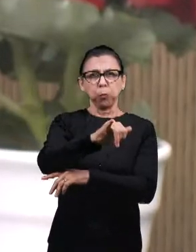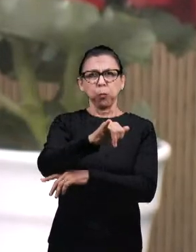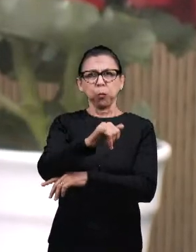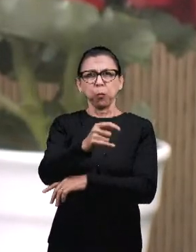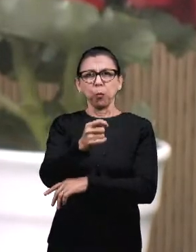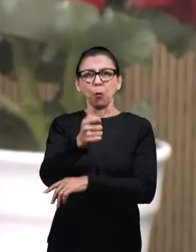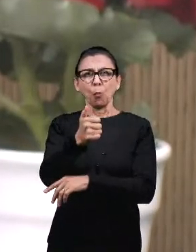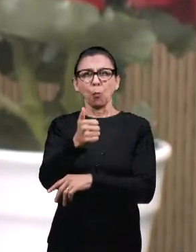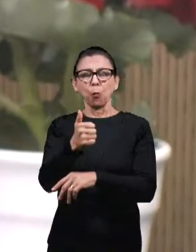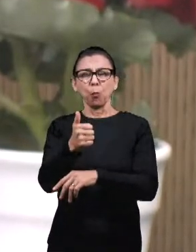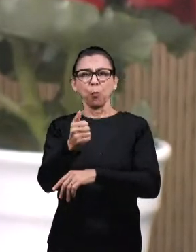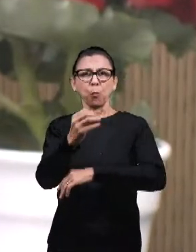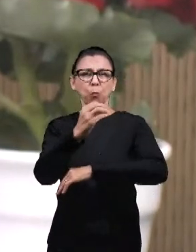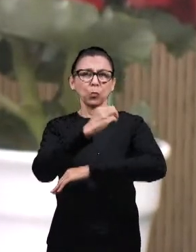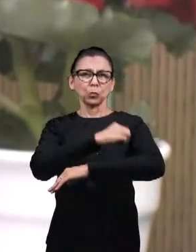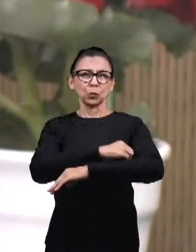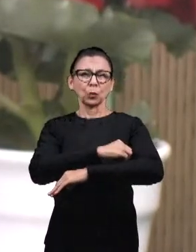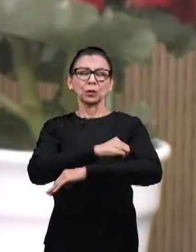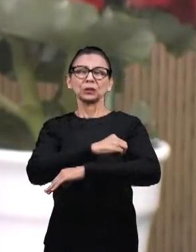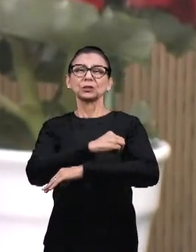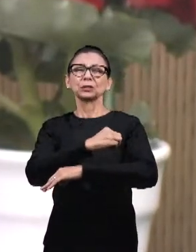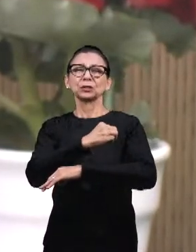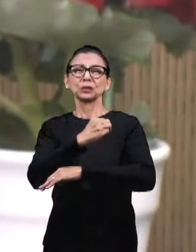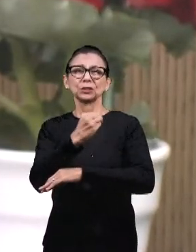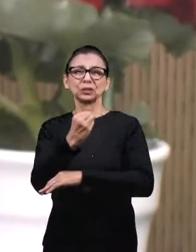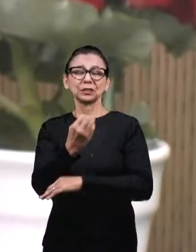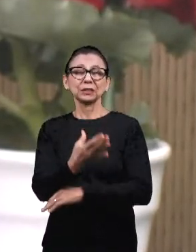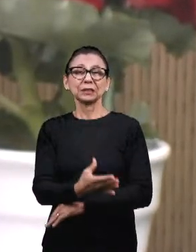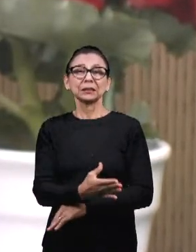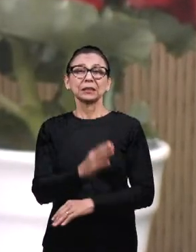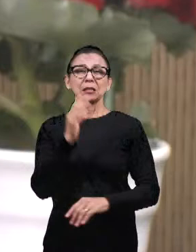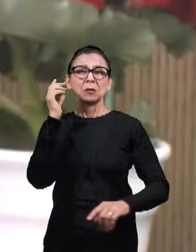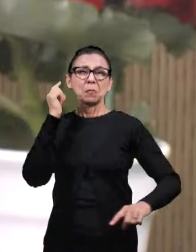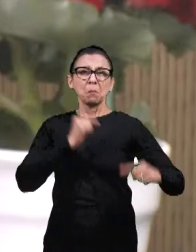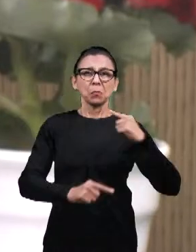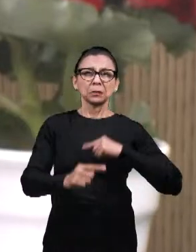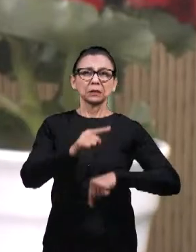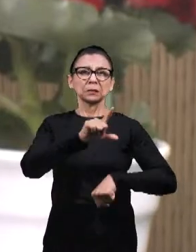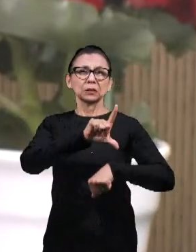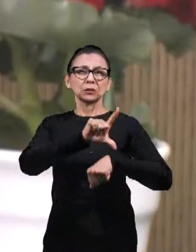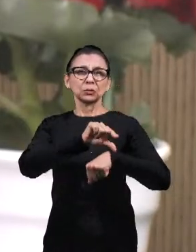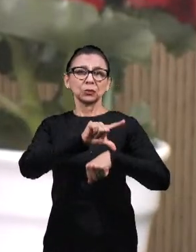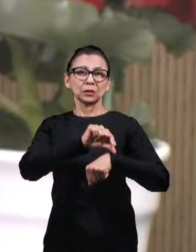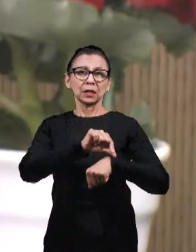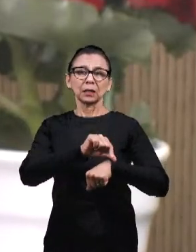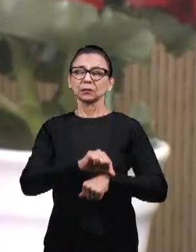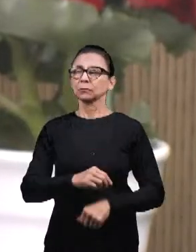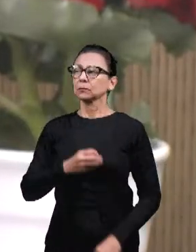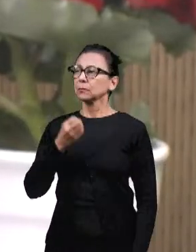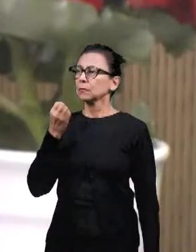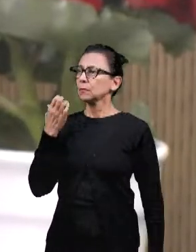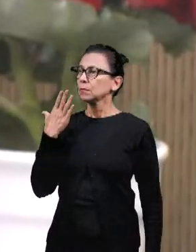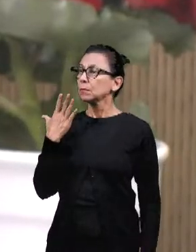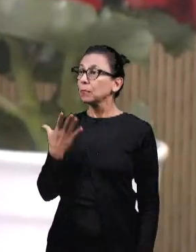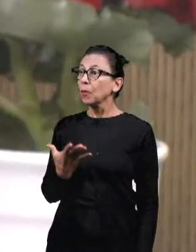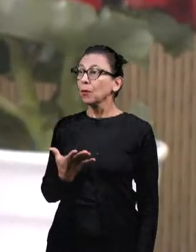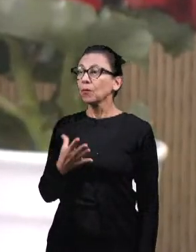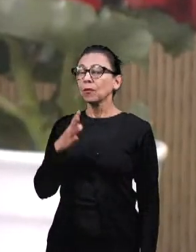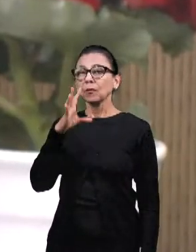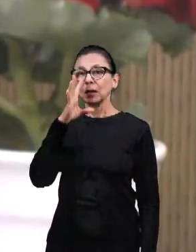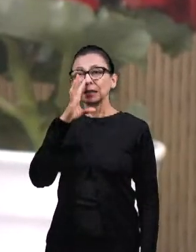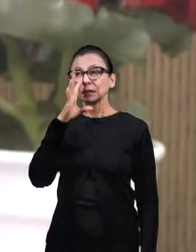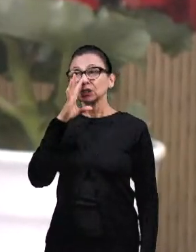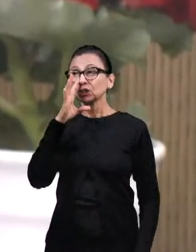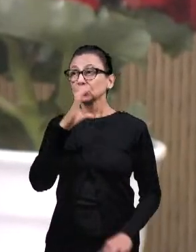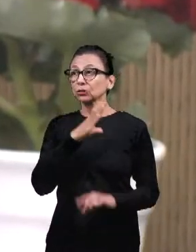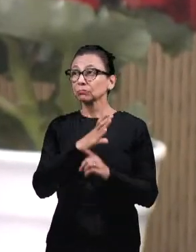dia, mas como foi bom poder participar junto com os irmãos de um culto, de uma reunião,